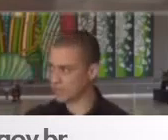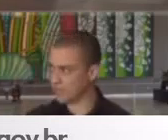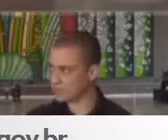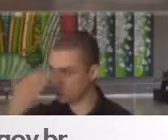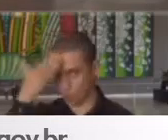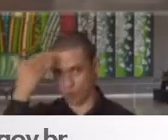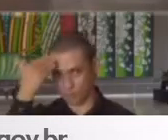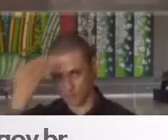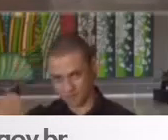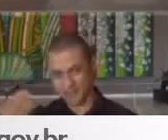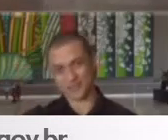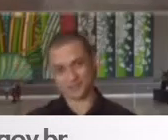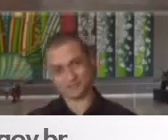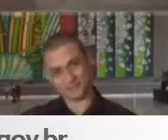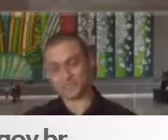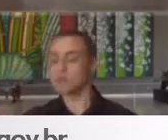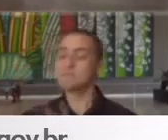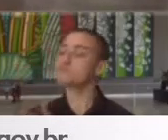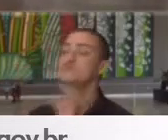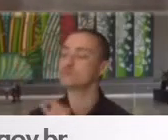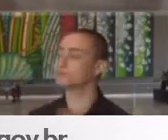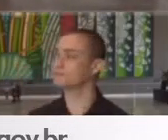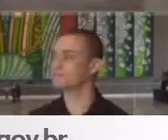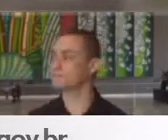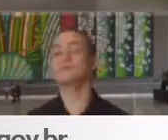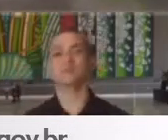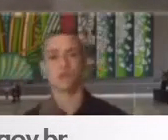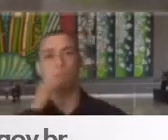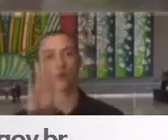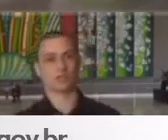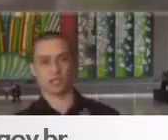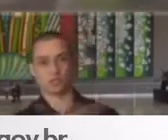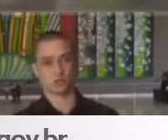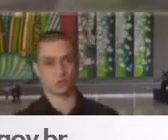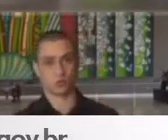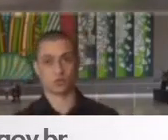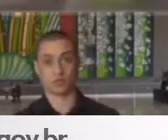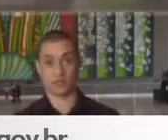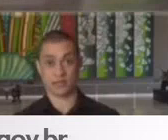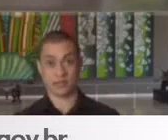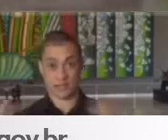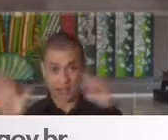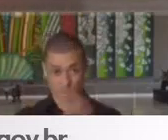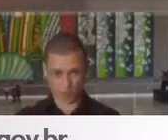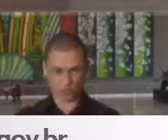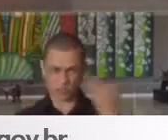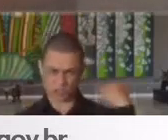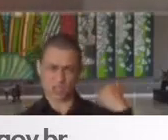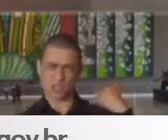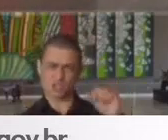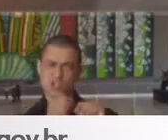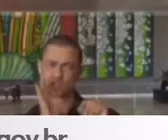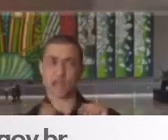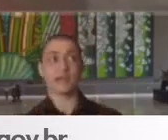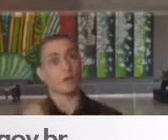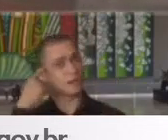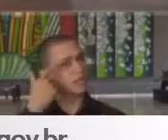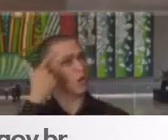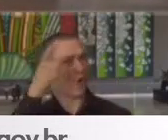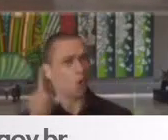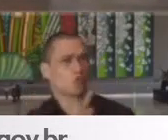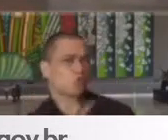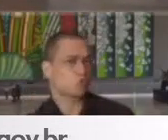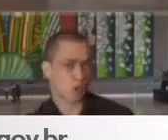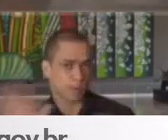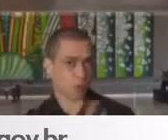presença. Sua pergunta, por favor. Boa tarde a todos. As perguntas que eu gostaria de fazer já foram feitas, mas então eu pensei em uma última pergunta que não